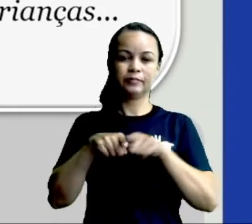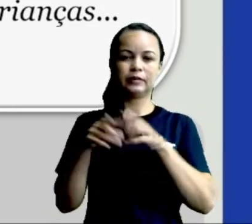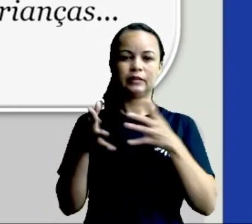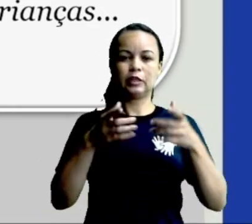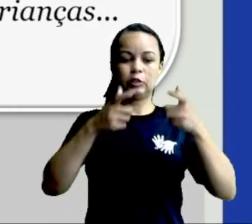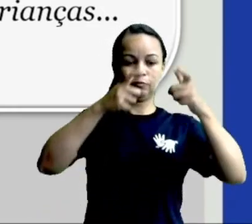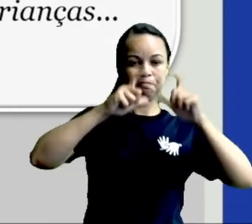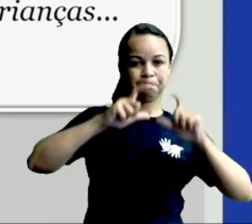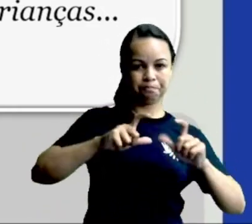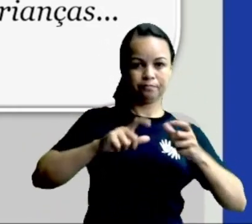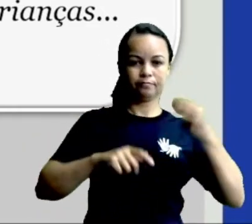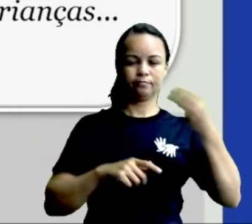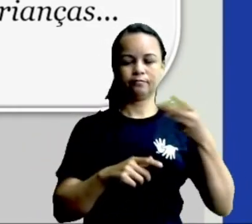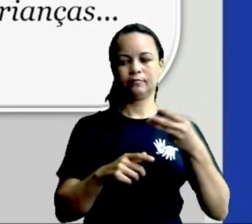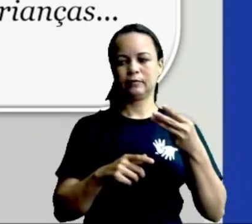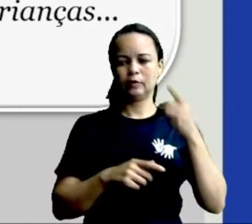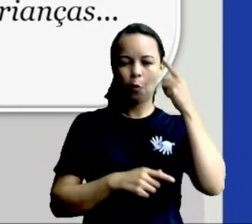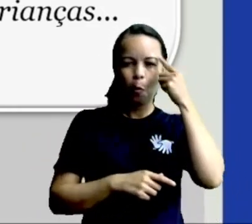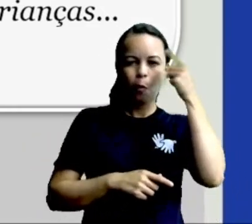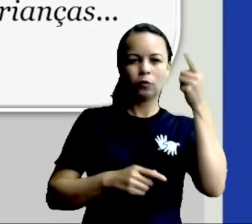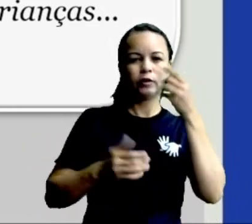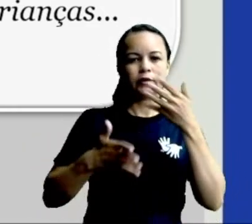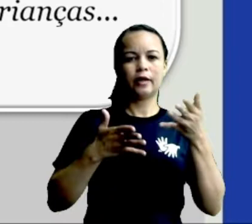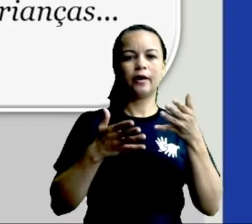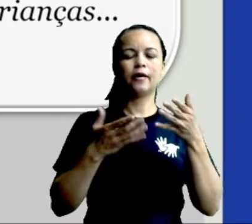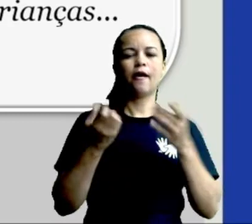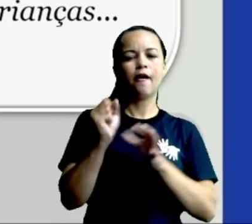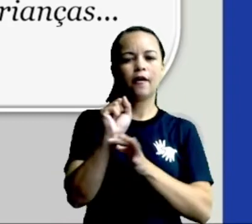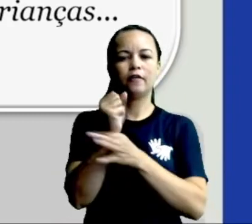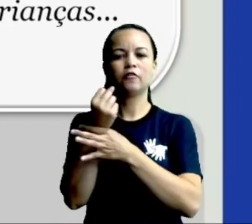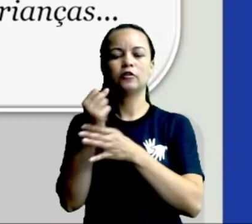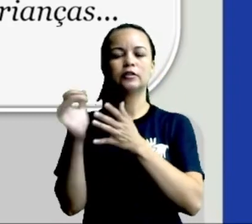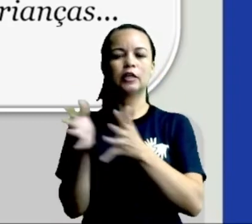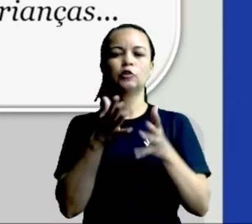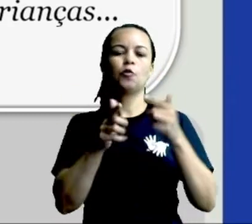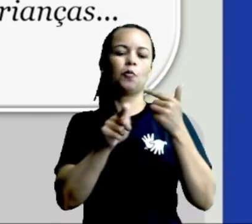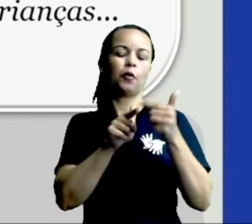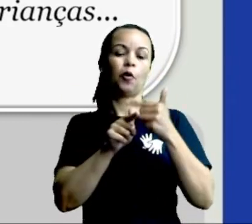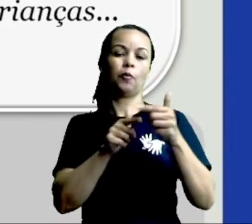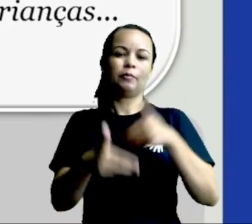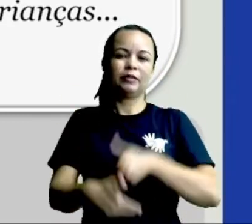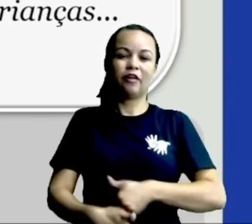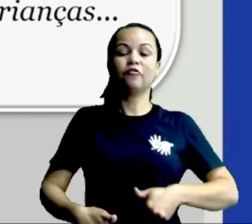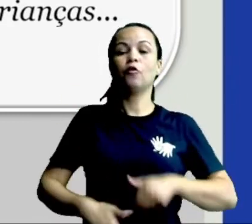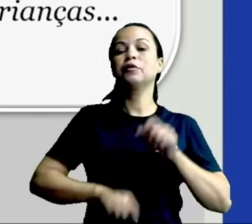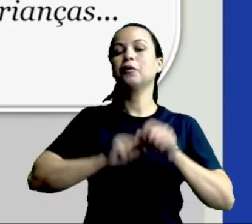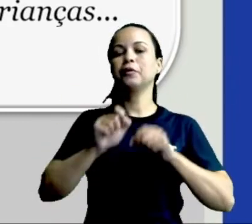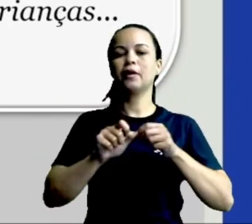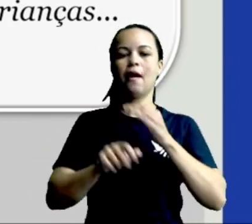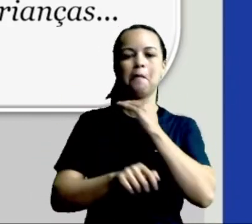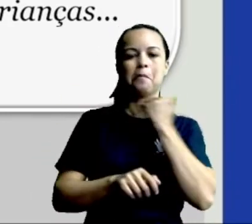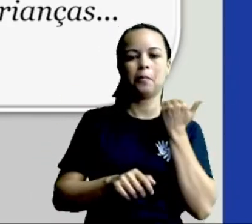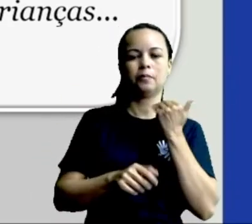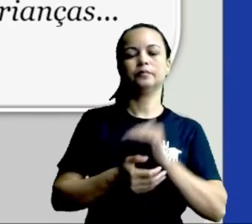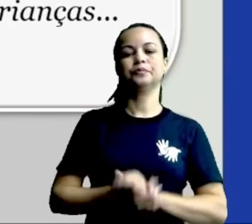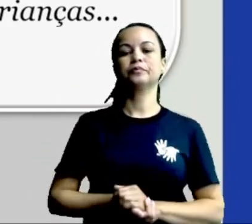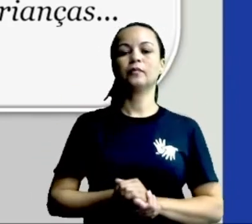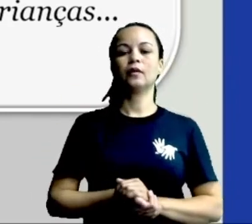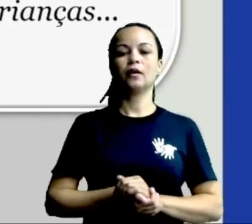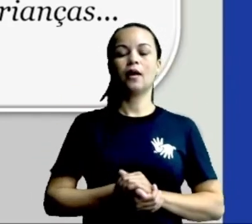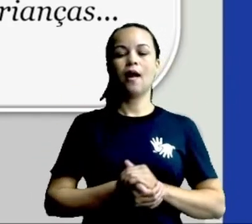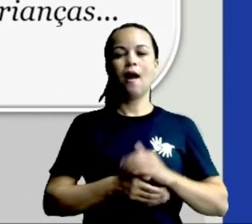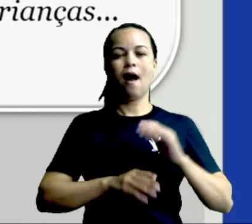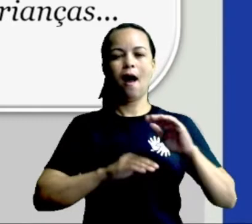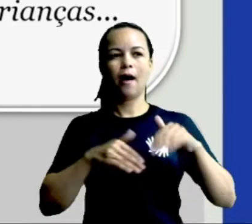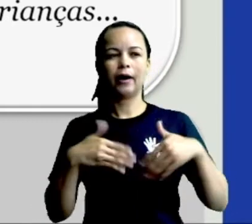outro ponto, outra ideia, reforçando o problema da fome, que é a morte. Então, ele começa com, além